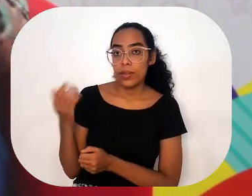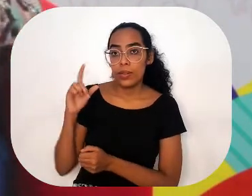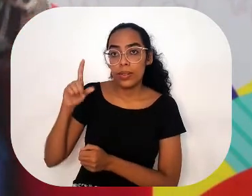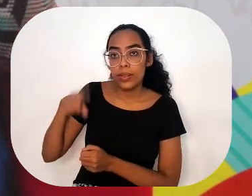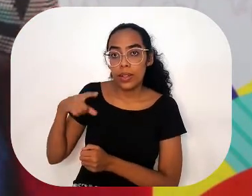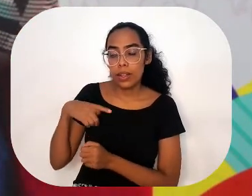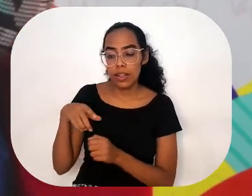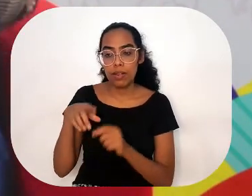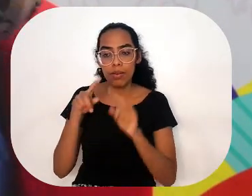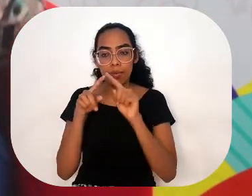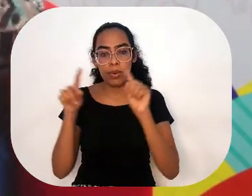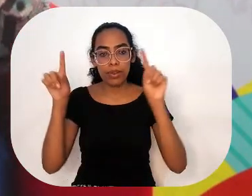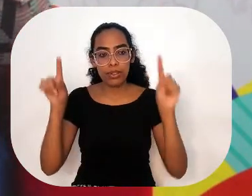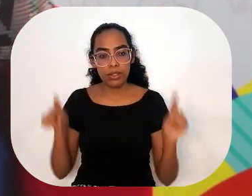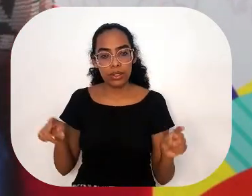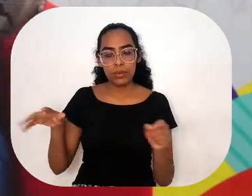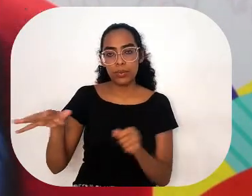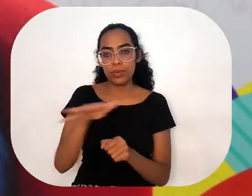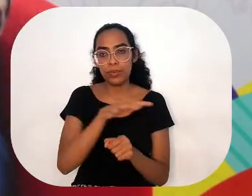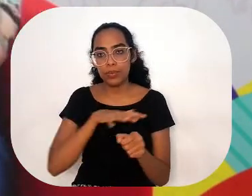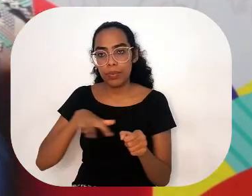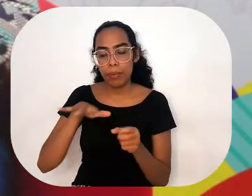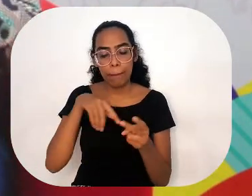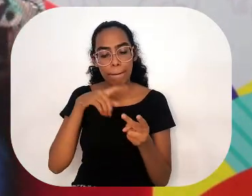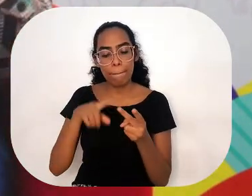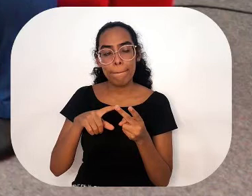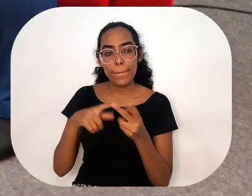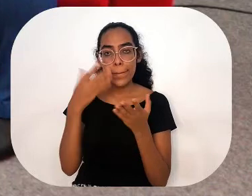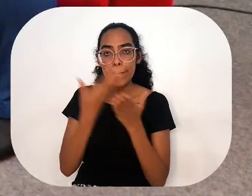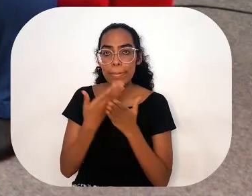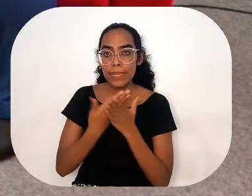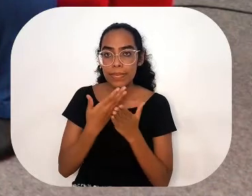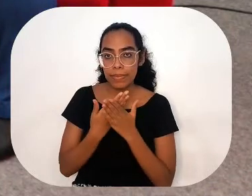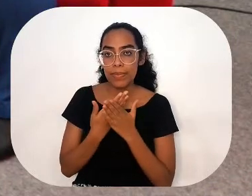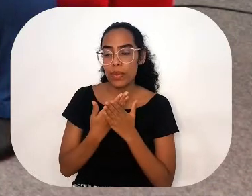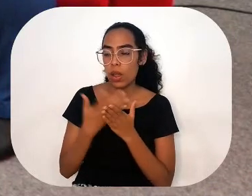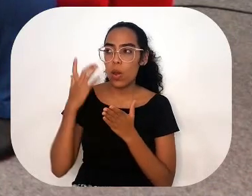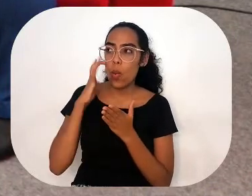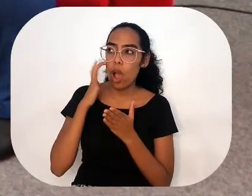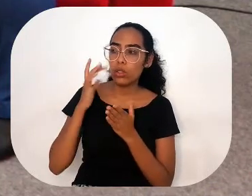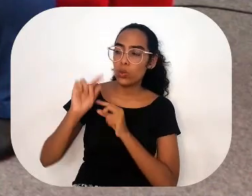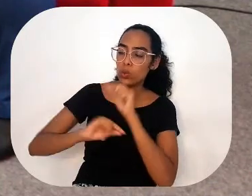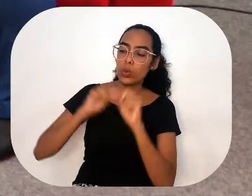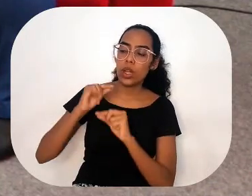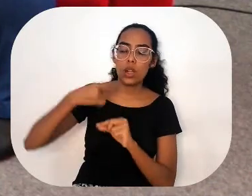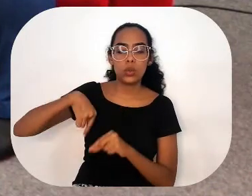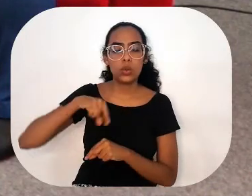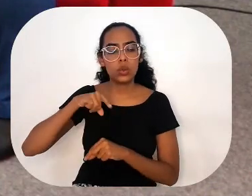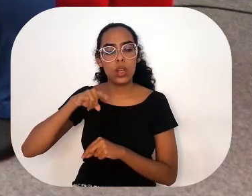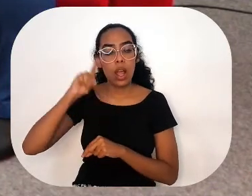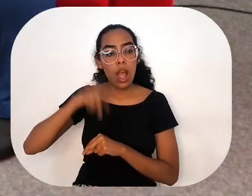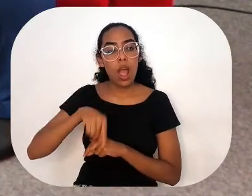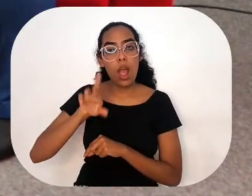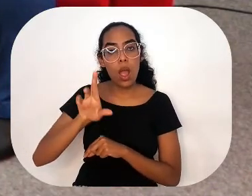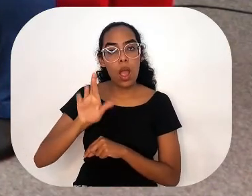levando isso para a extensão né para para as nossas aulas E por que a gente acha que a Raquel ela